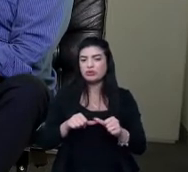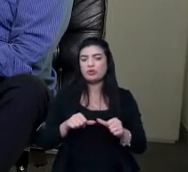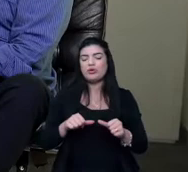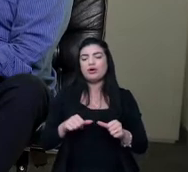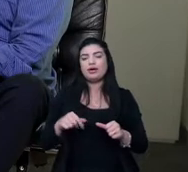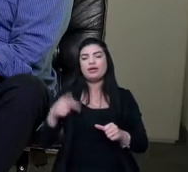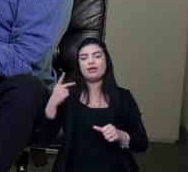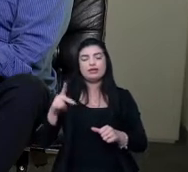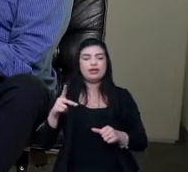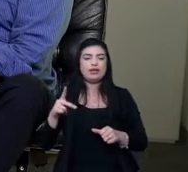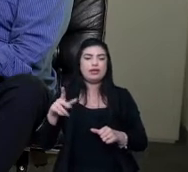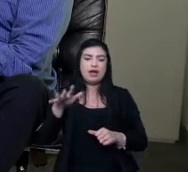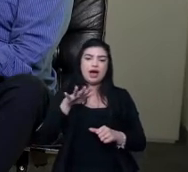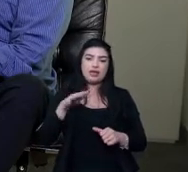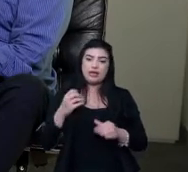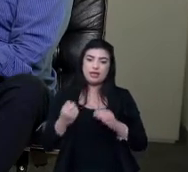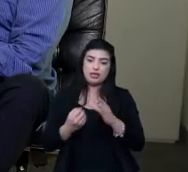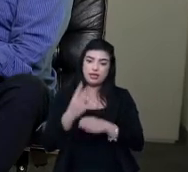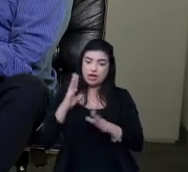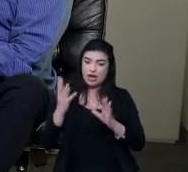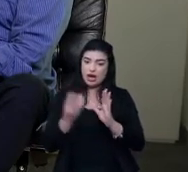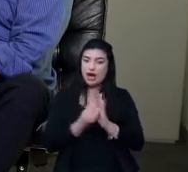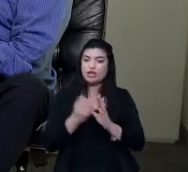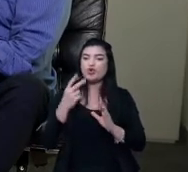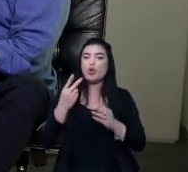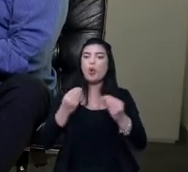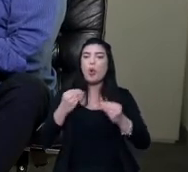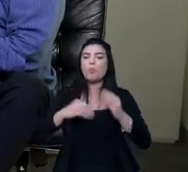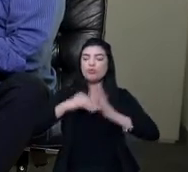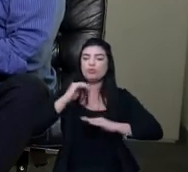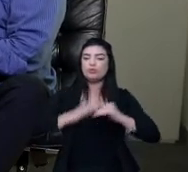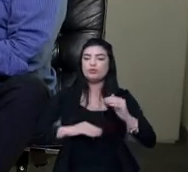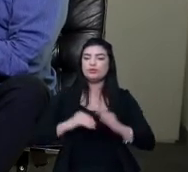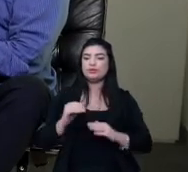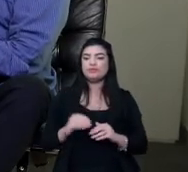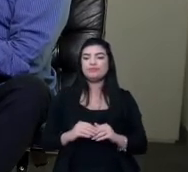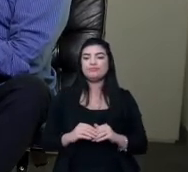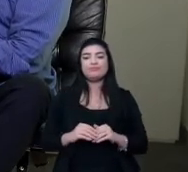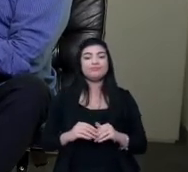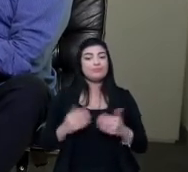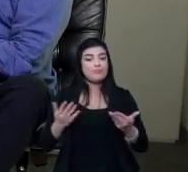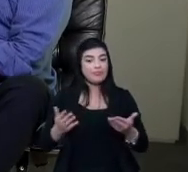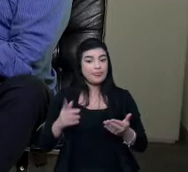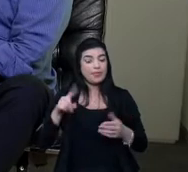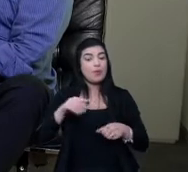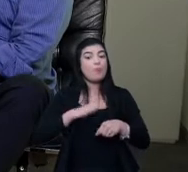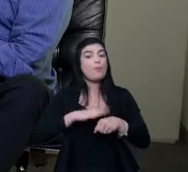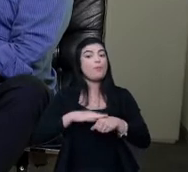de produção como que foi produzido? Doutora Lília, foi um momento muito difícil.